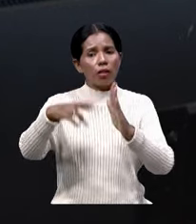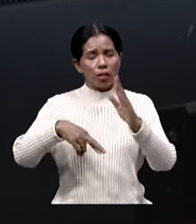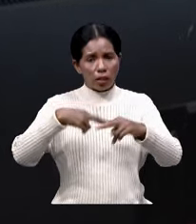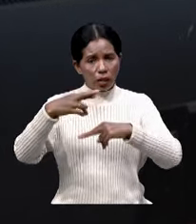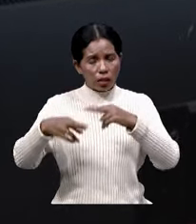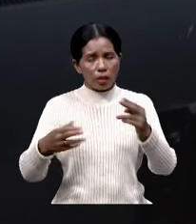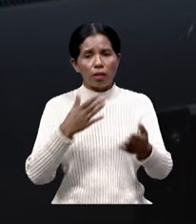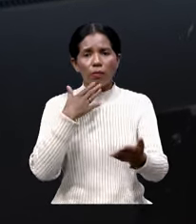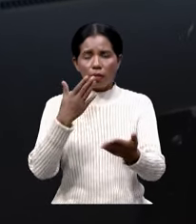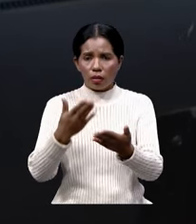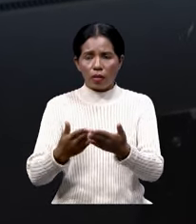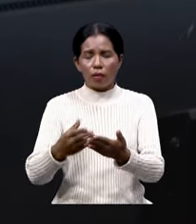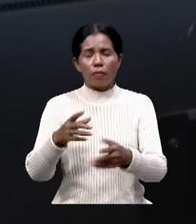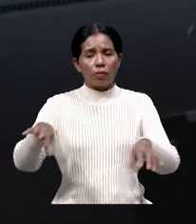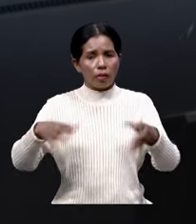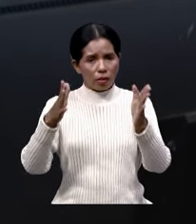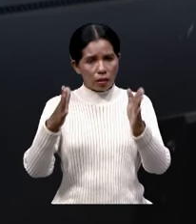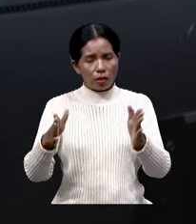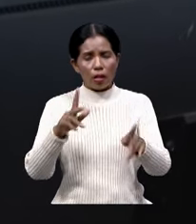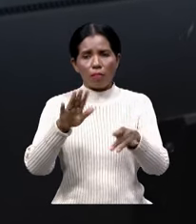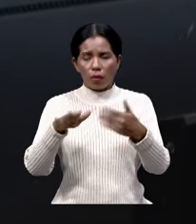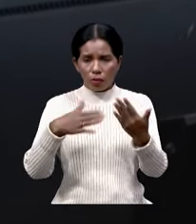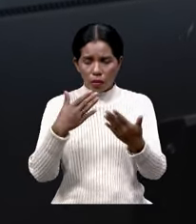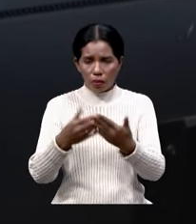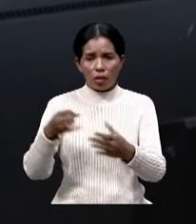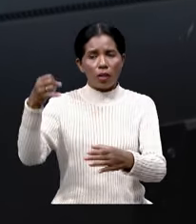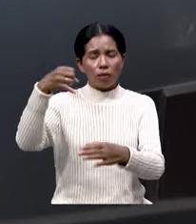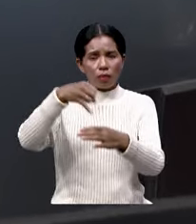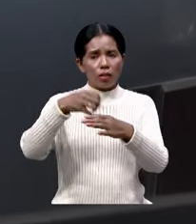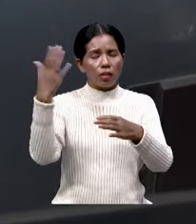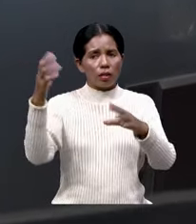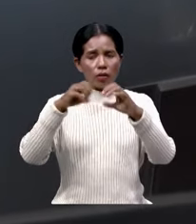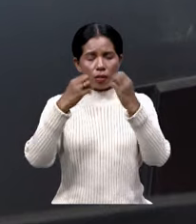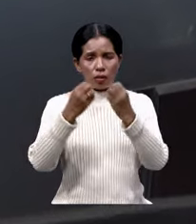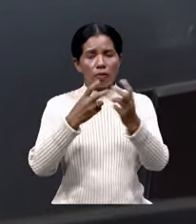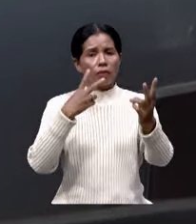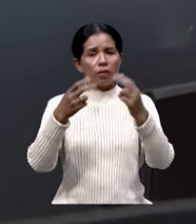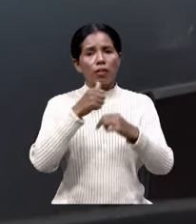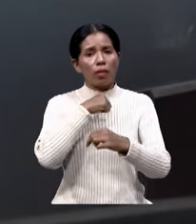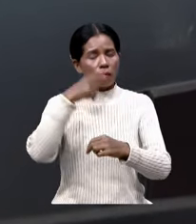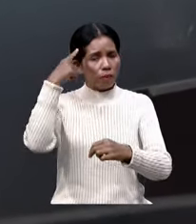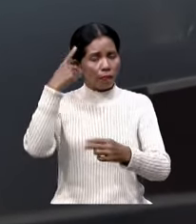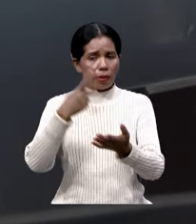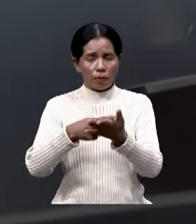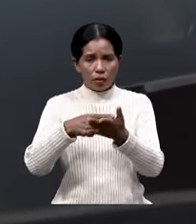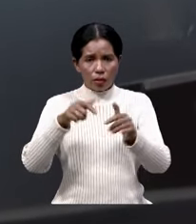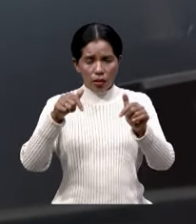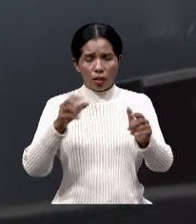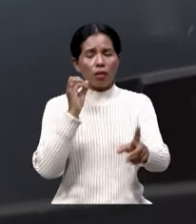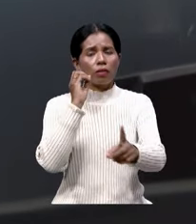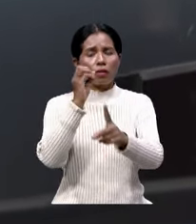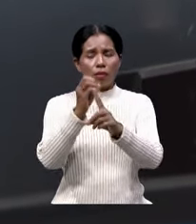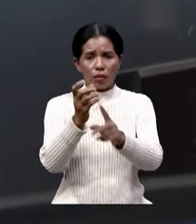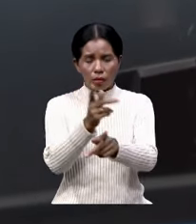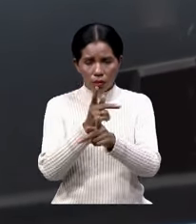nebe adequada ba recurso entre entidades sira nebe envolve e organização visita papa Nian. Projeto Idané, o objetivo a tua